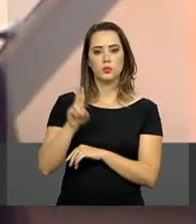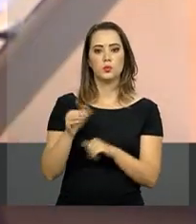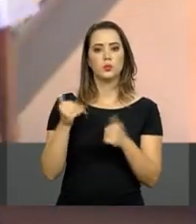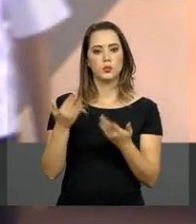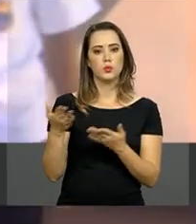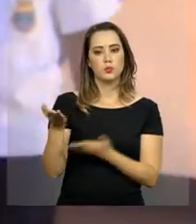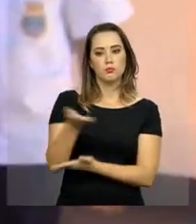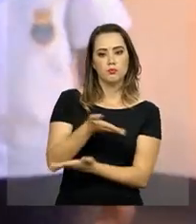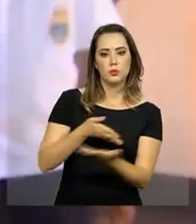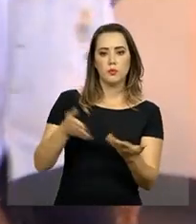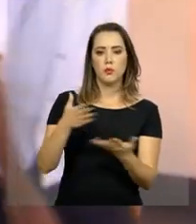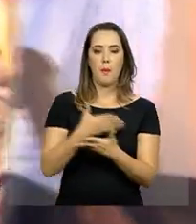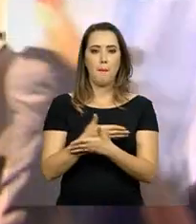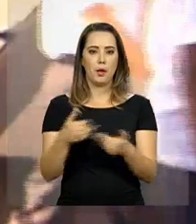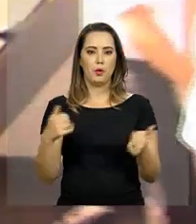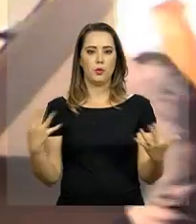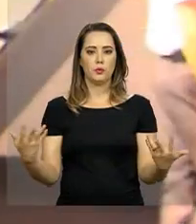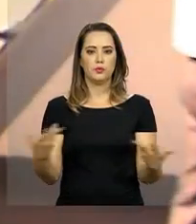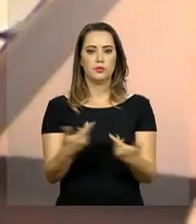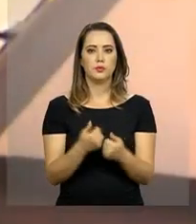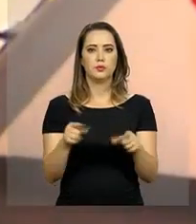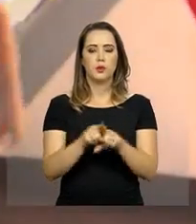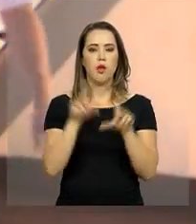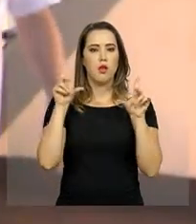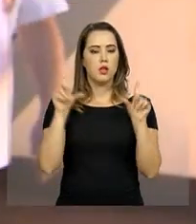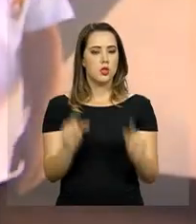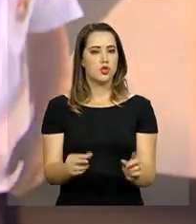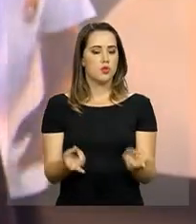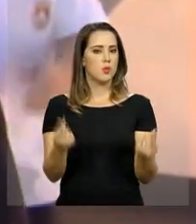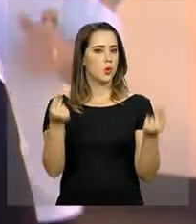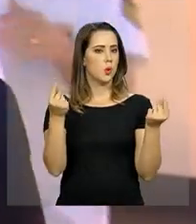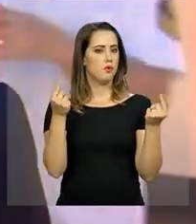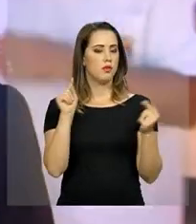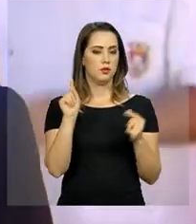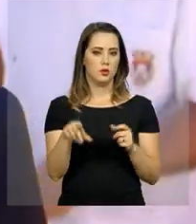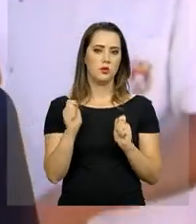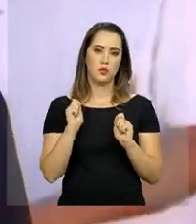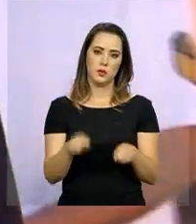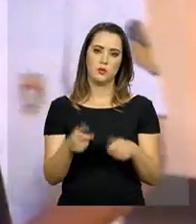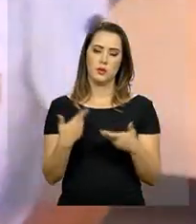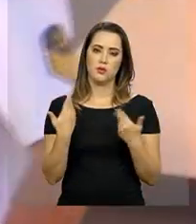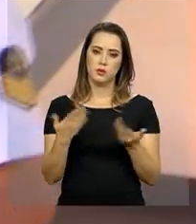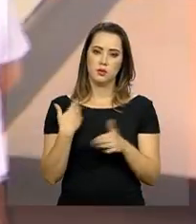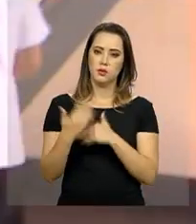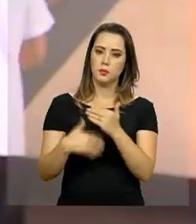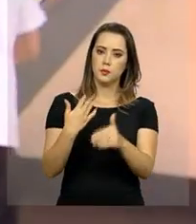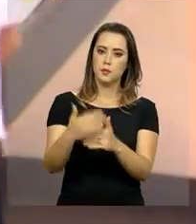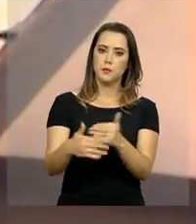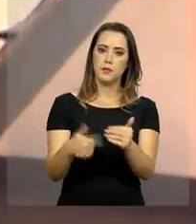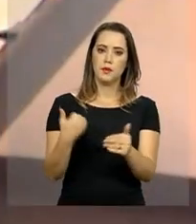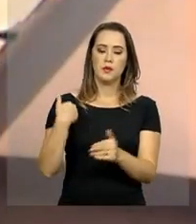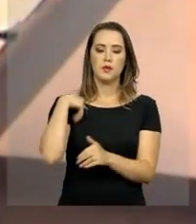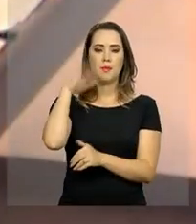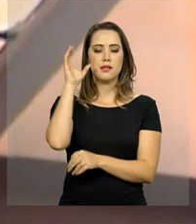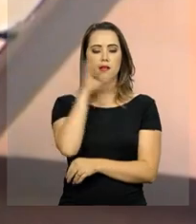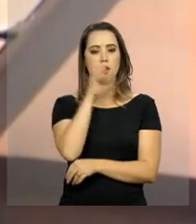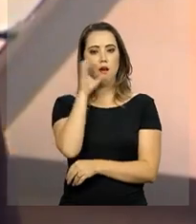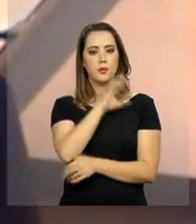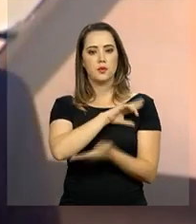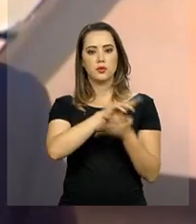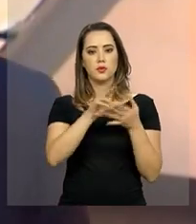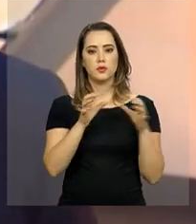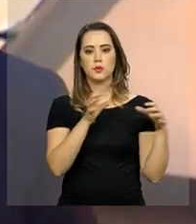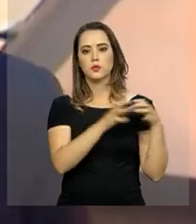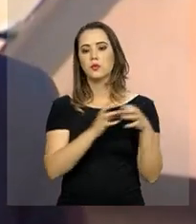isso trazendo mais eficiência esse uso, reduzindo custos, permitindo, portanto, avançarmos com mais rapidez em